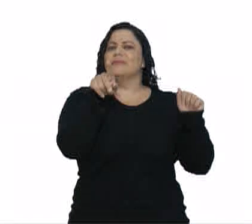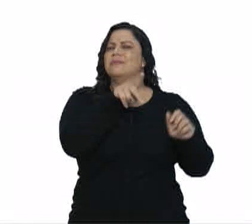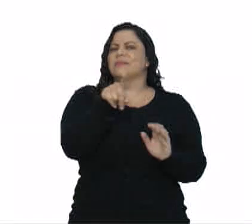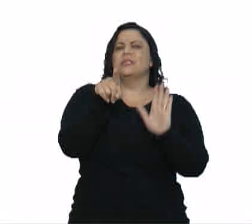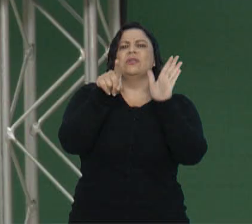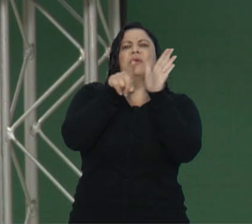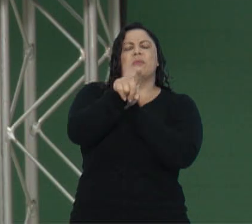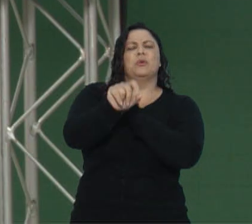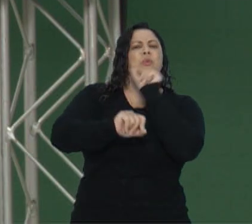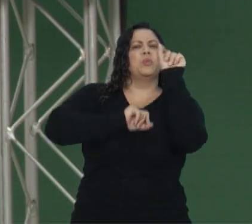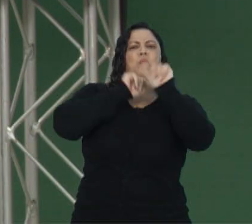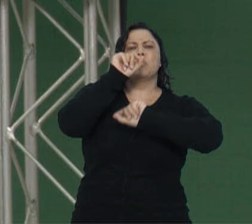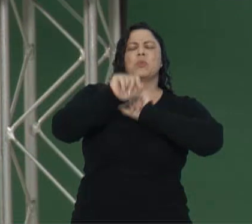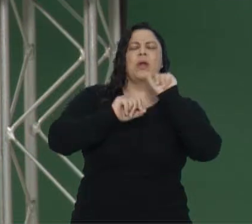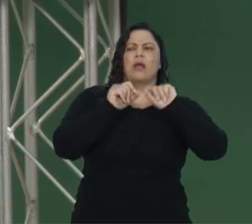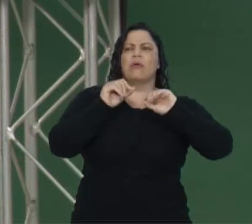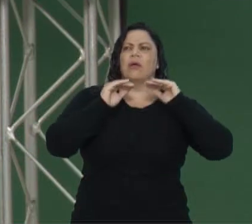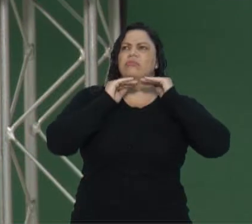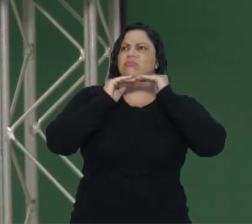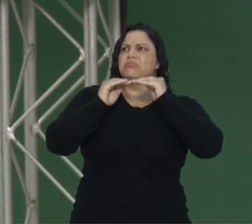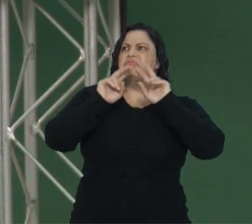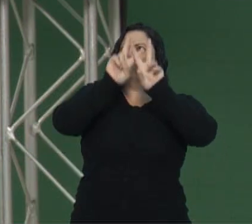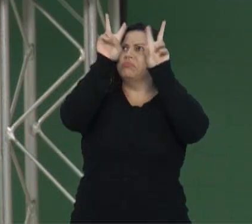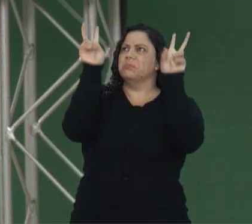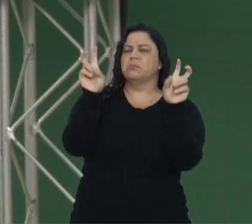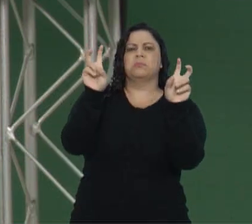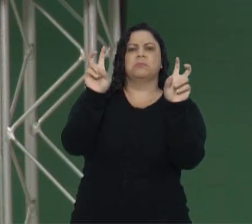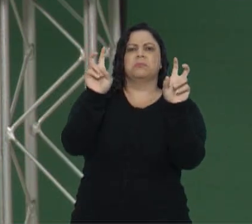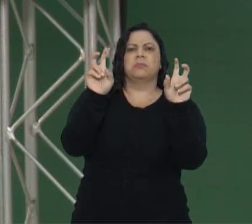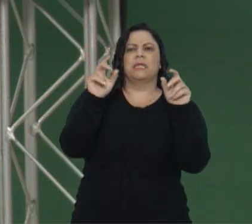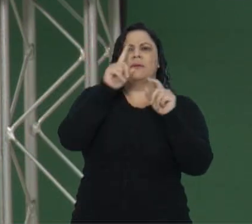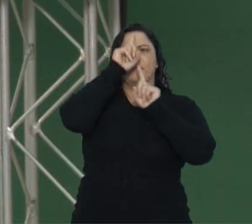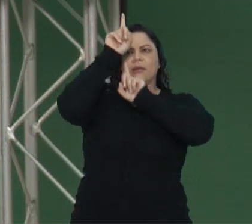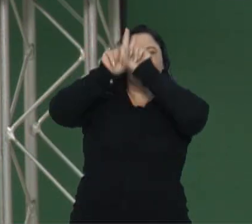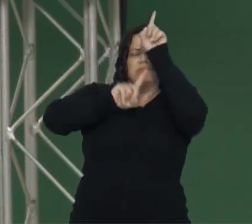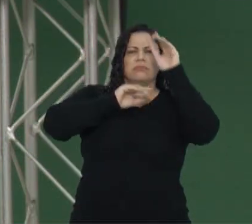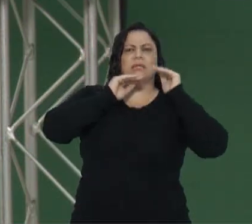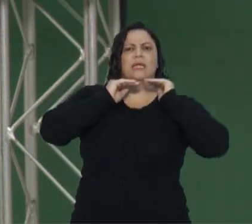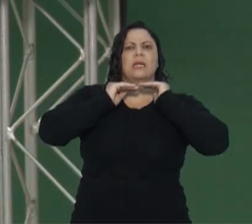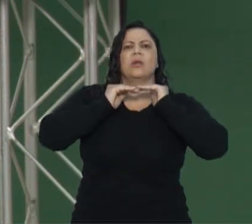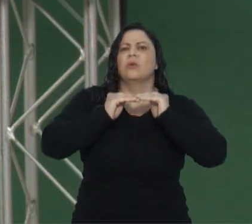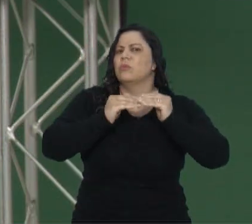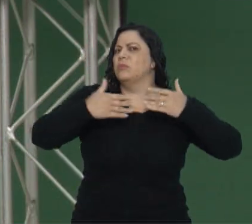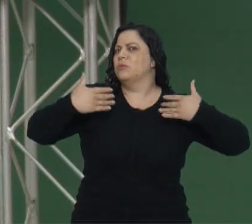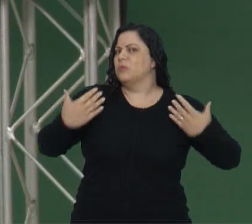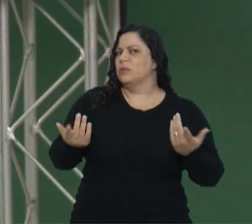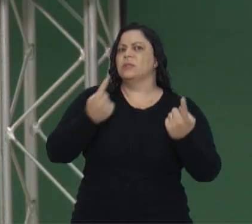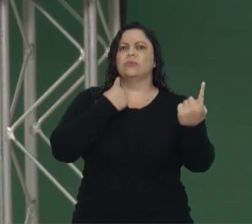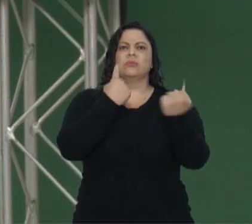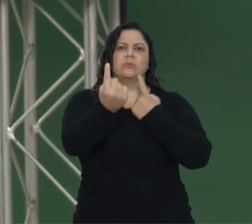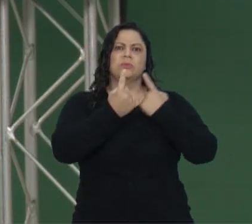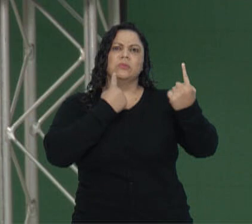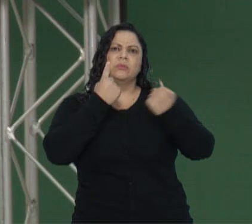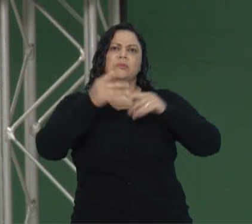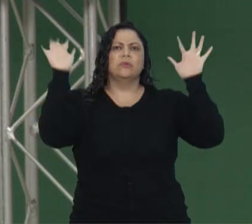a questão comum, tema comum, ideia comum. Qual que é, gente? A discussão sobre felicidade.